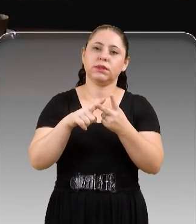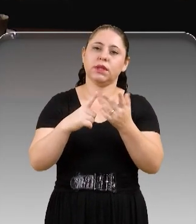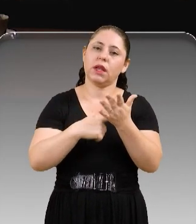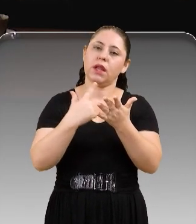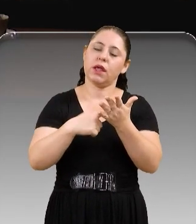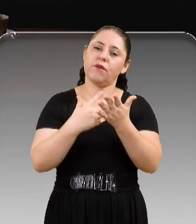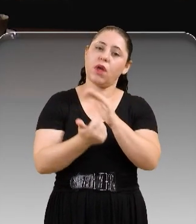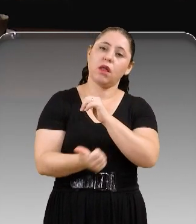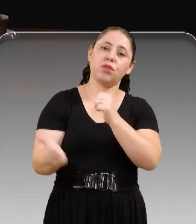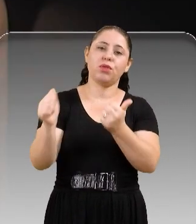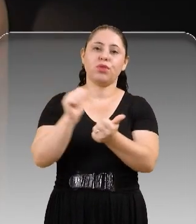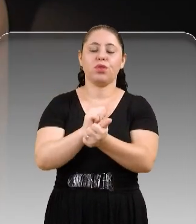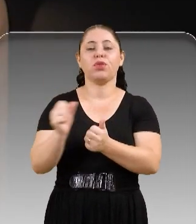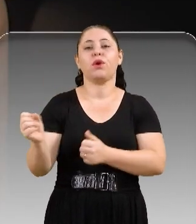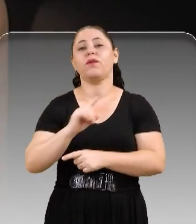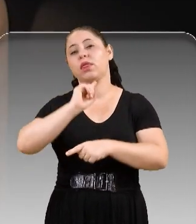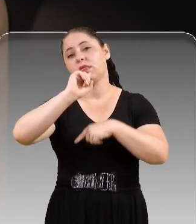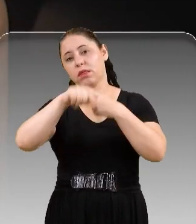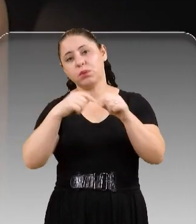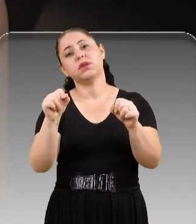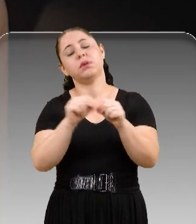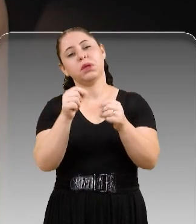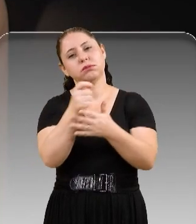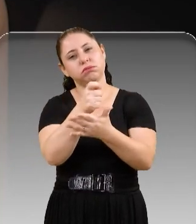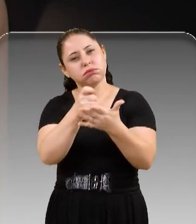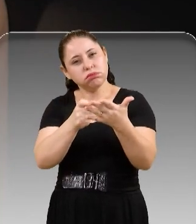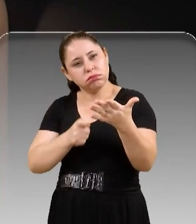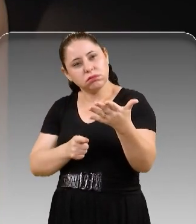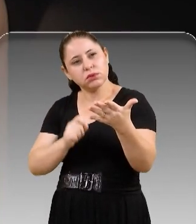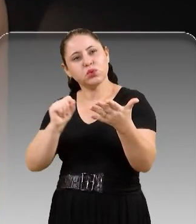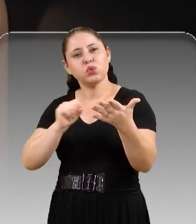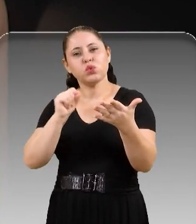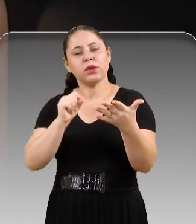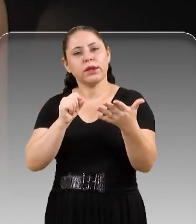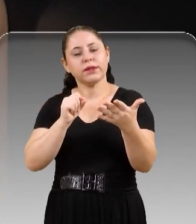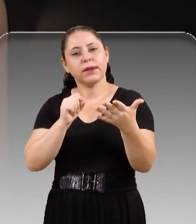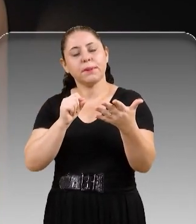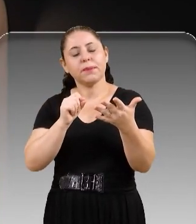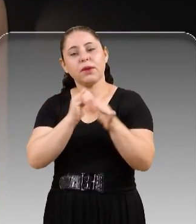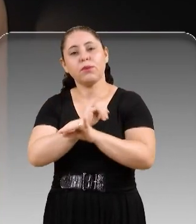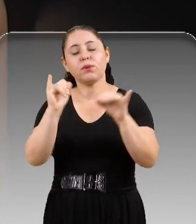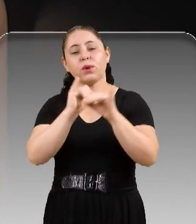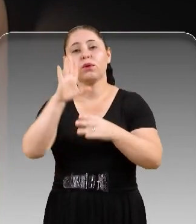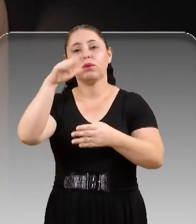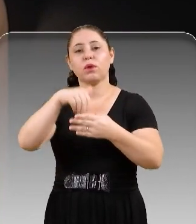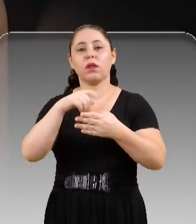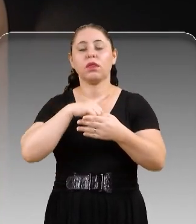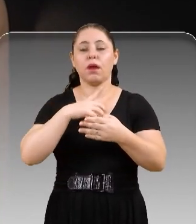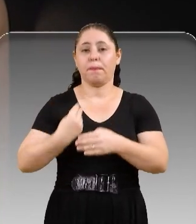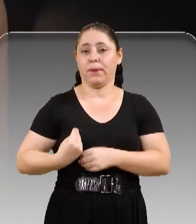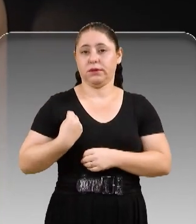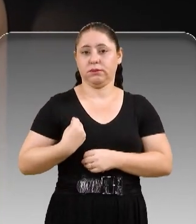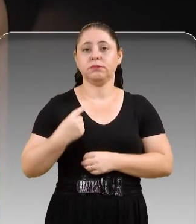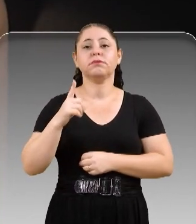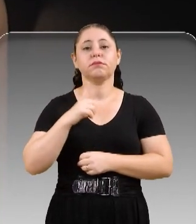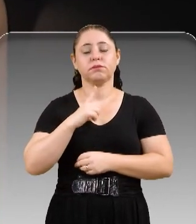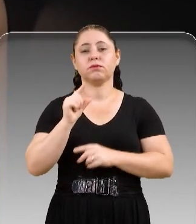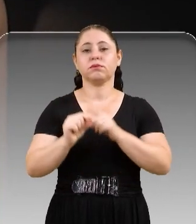essas reformas atualizando. Depois escrevi também sobre a propaganda eleitoral, que eu